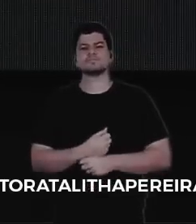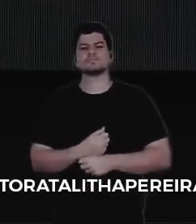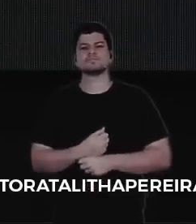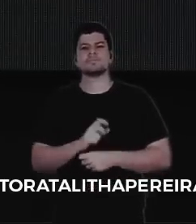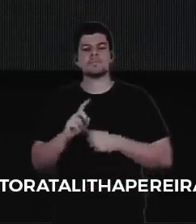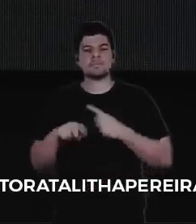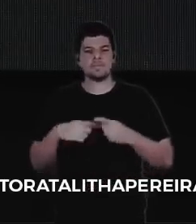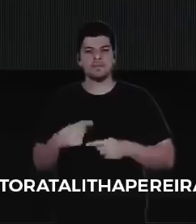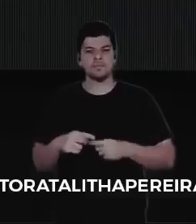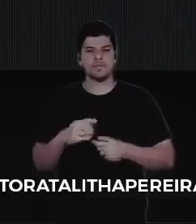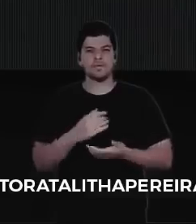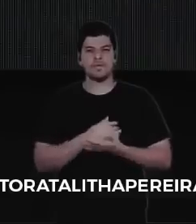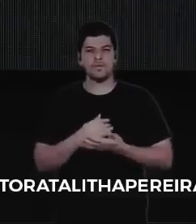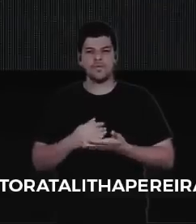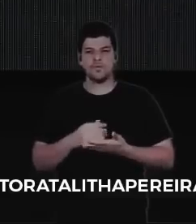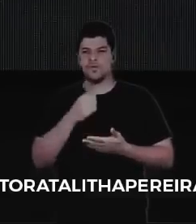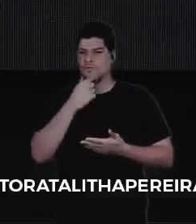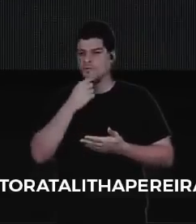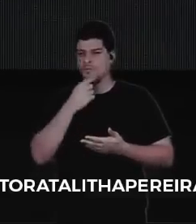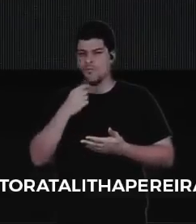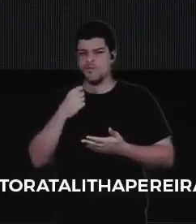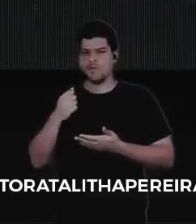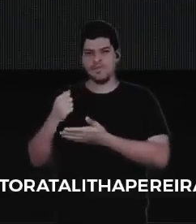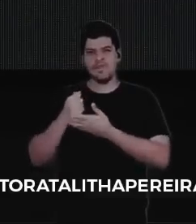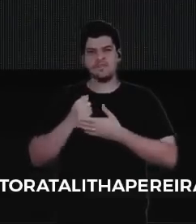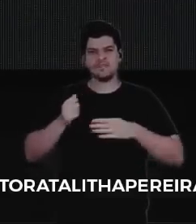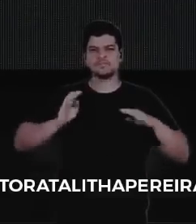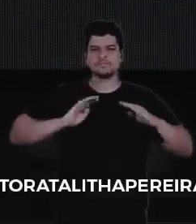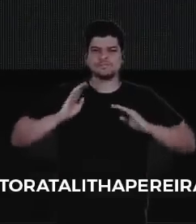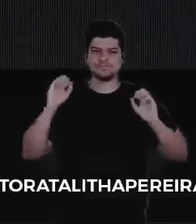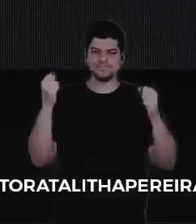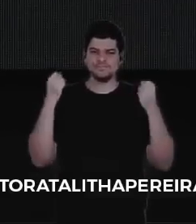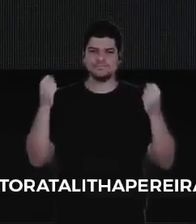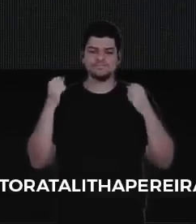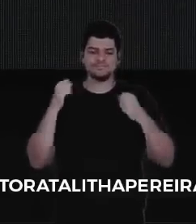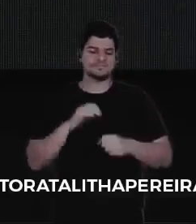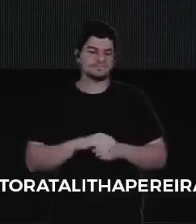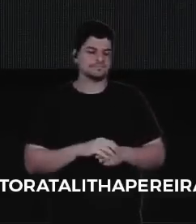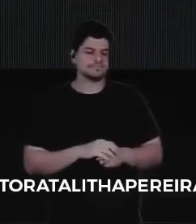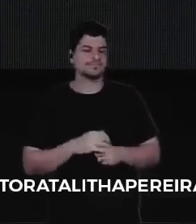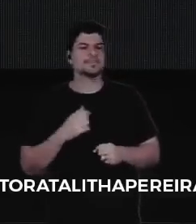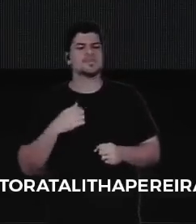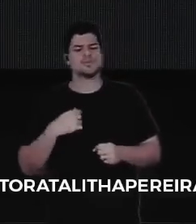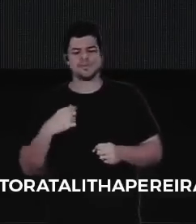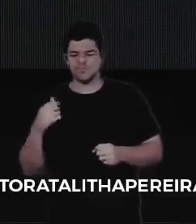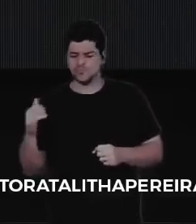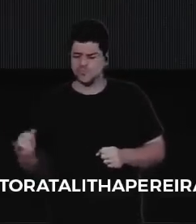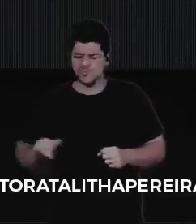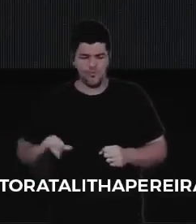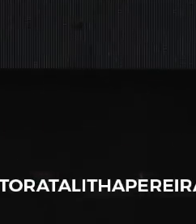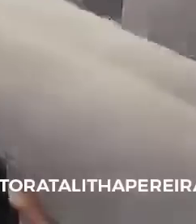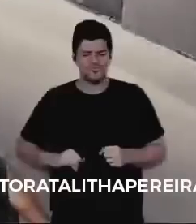Daqui a pouco toco o interfone: Paulo Vitor. E gente, nesse dia eu